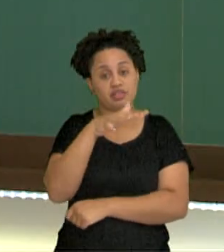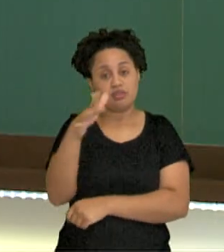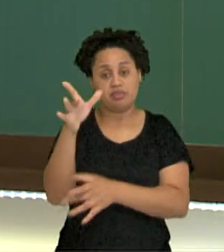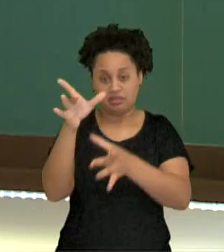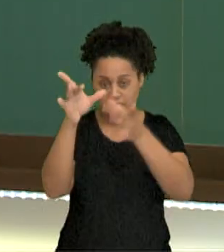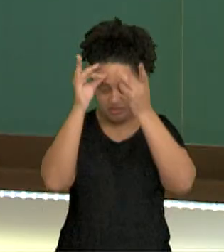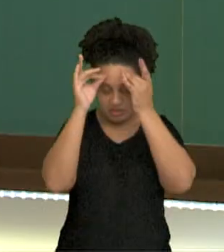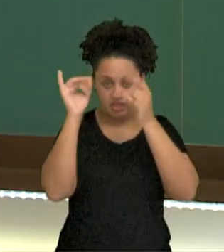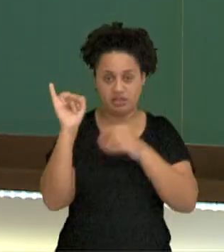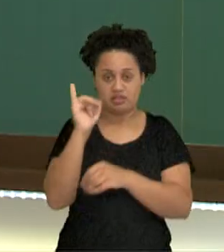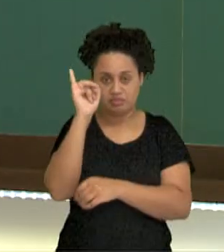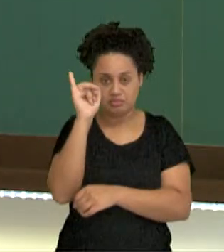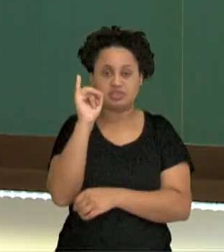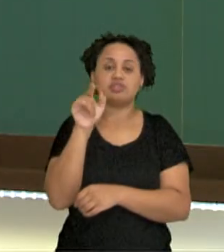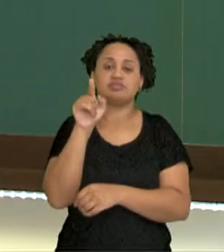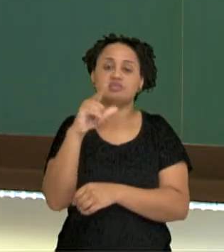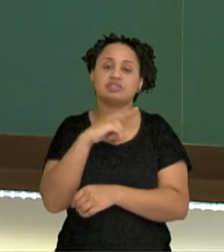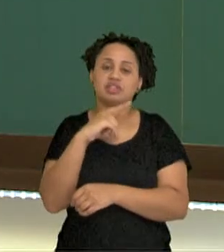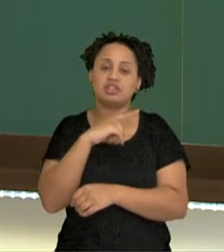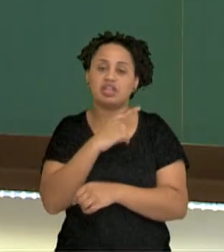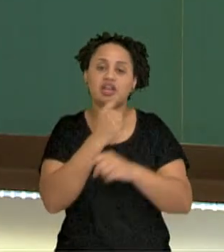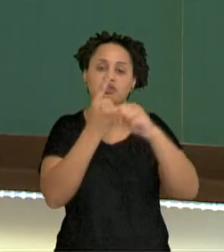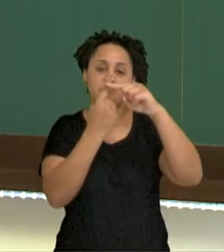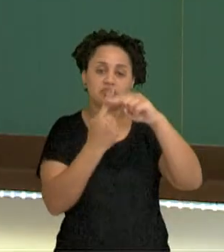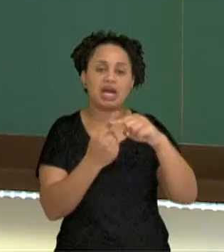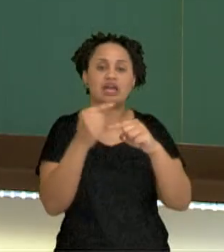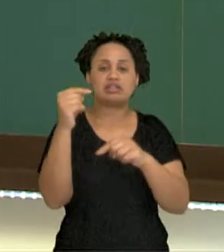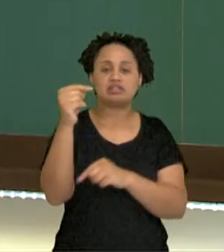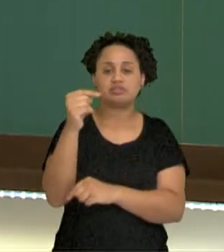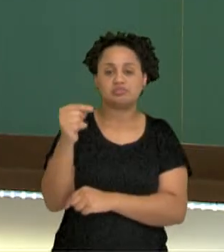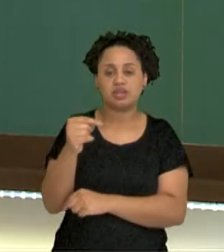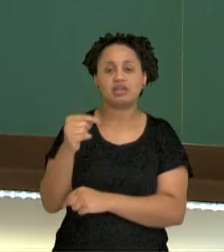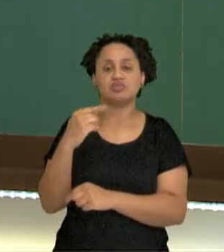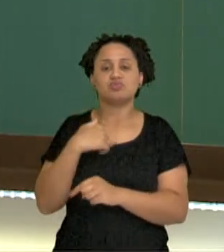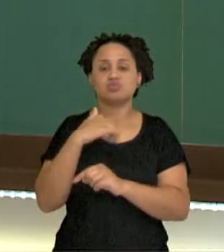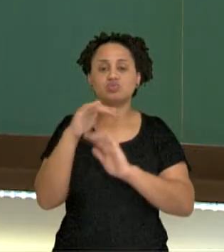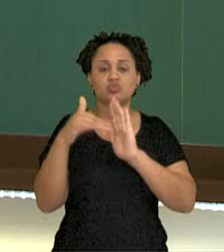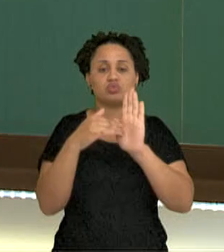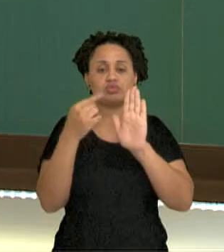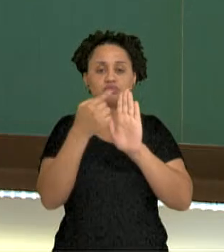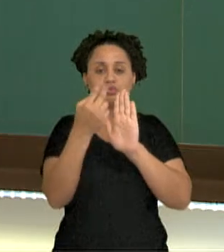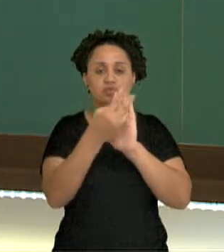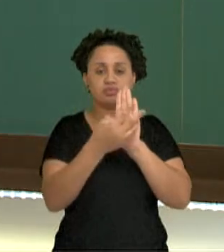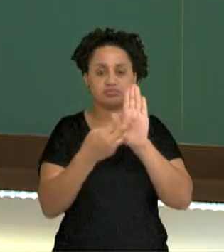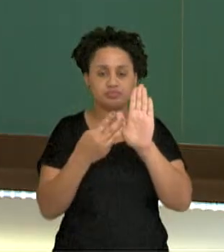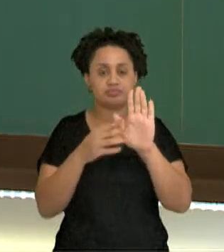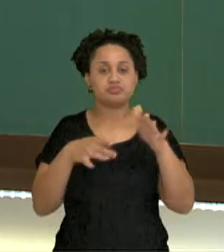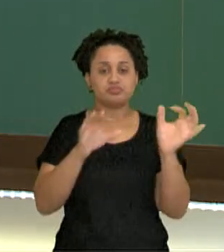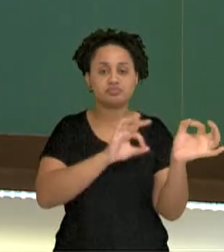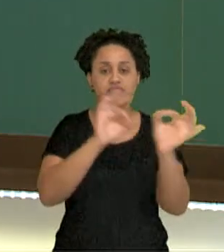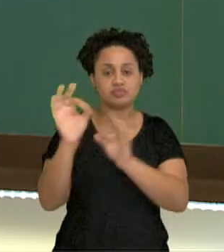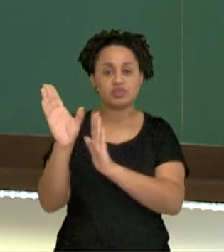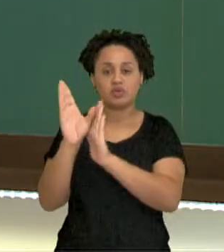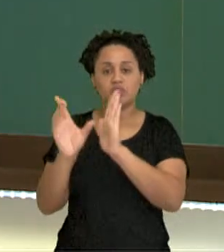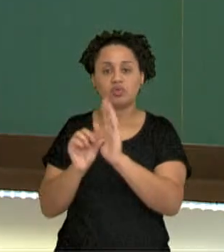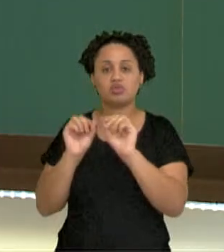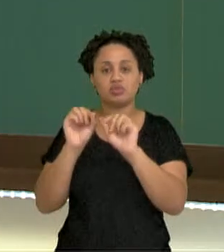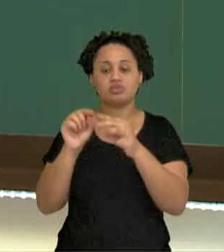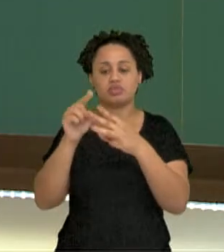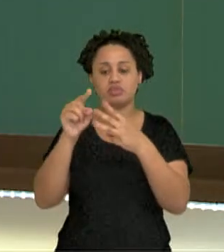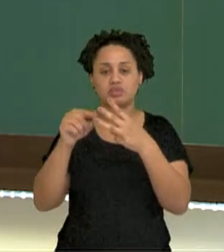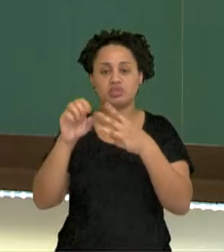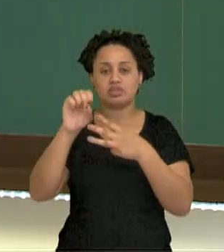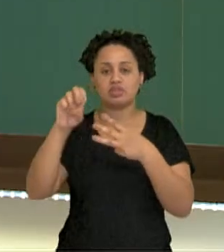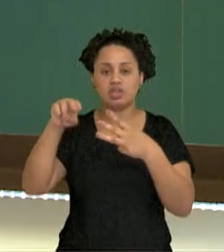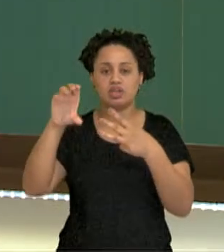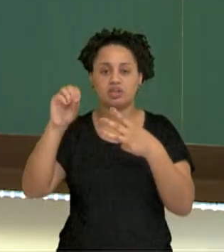é muito importante e lá você tem os sinais dessas relações nos 4 quadrantes. ok? Então, nesse vídeo nós falamos sobre as ideias de